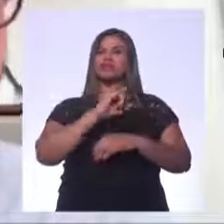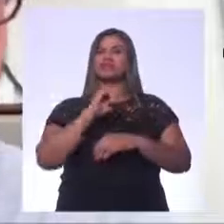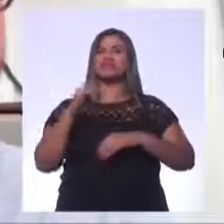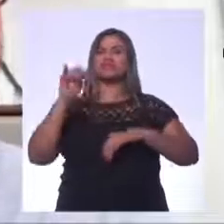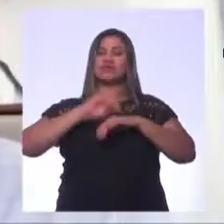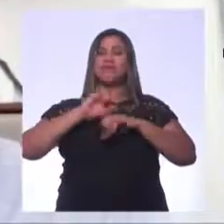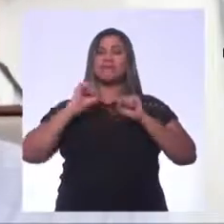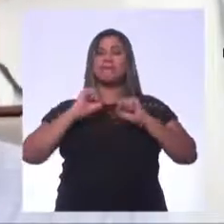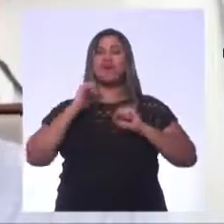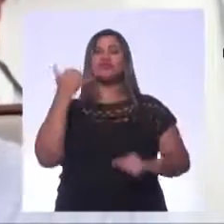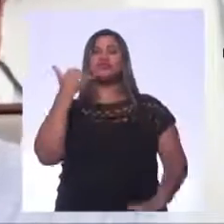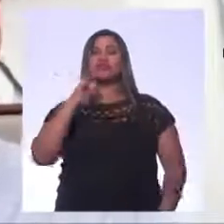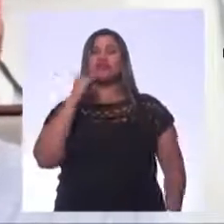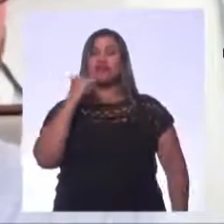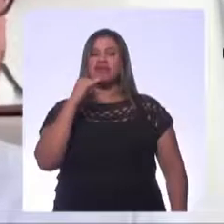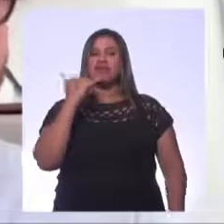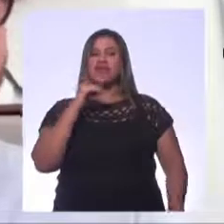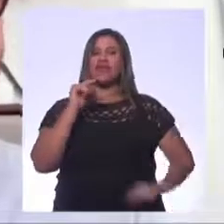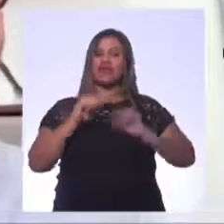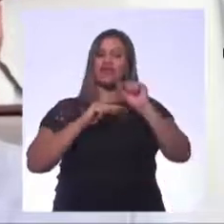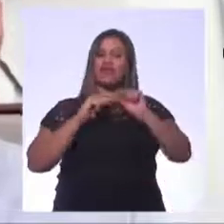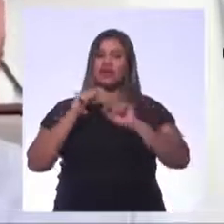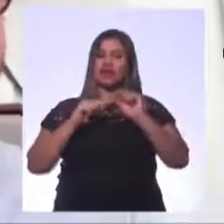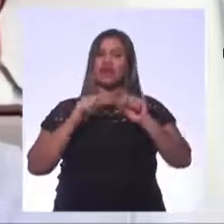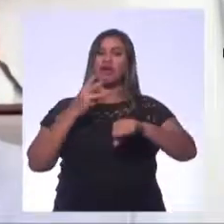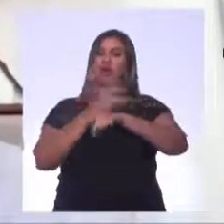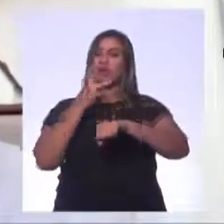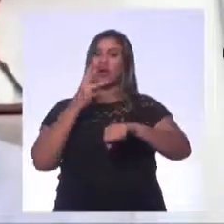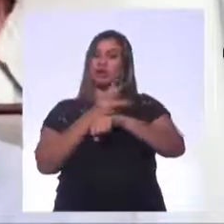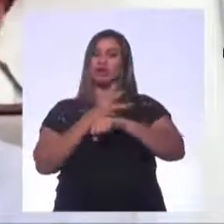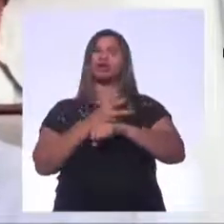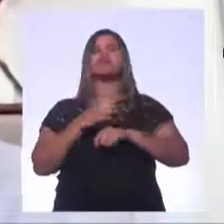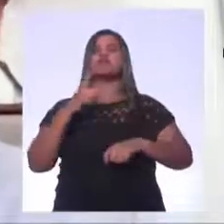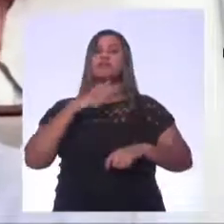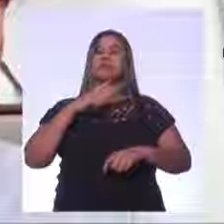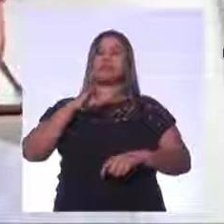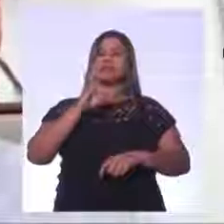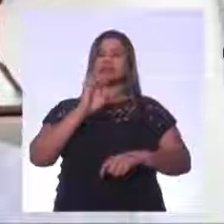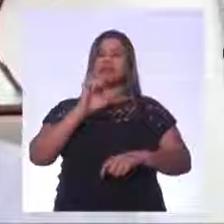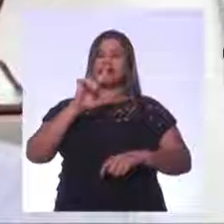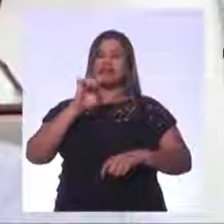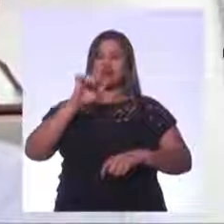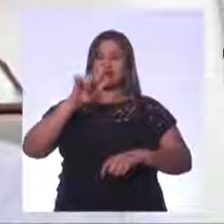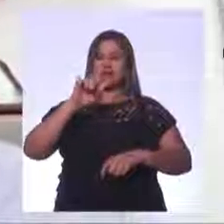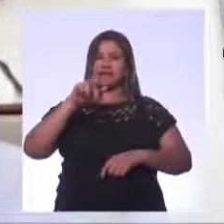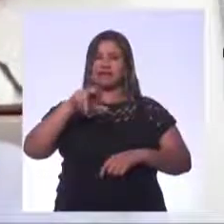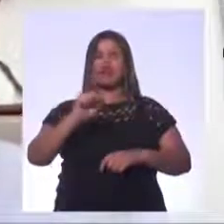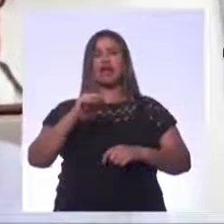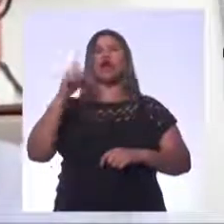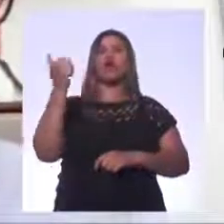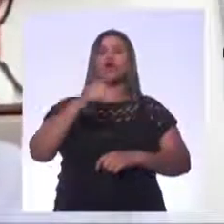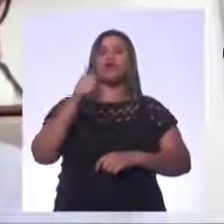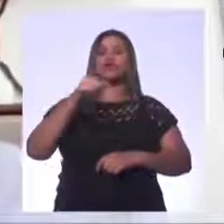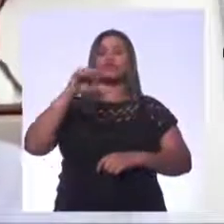nosso telefone, que conta tanto com o WhatsApp quanto com o Telegram, que é o 11